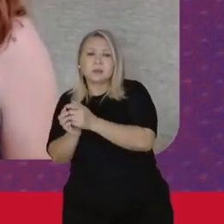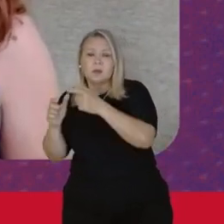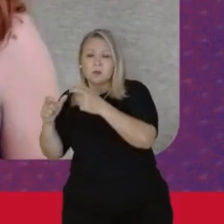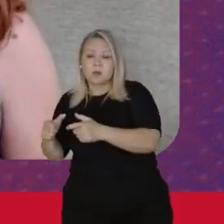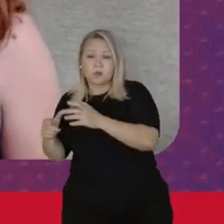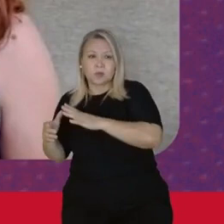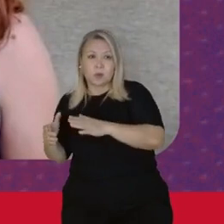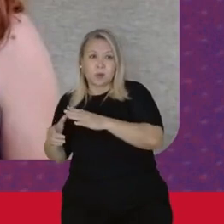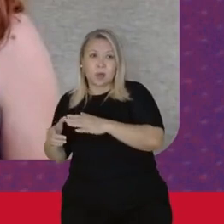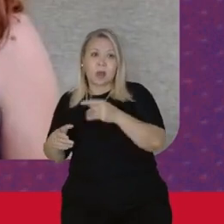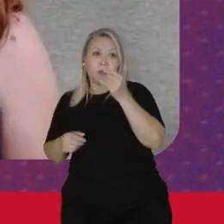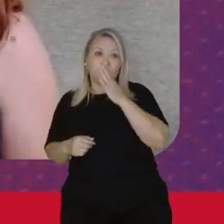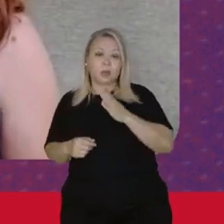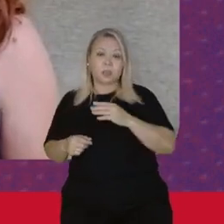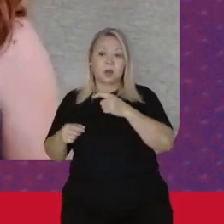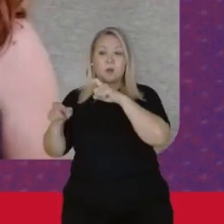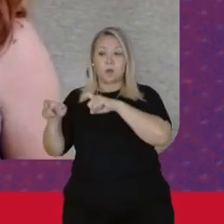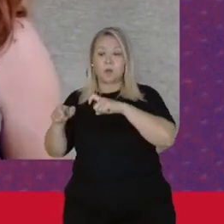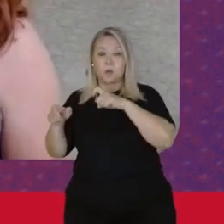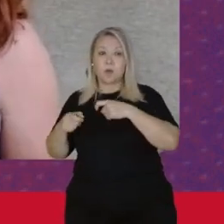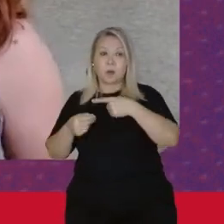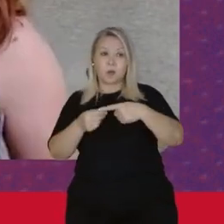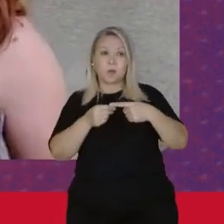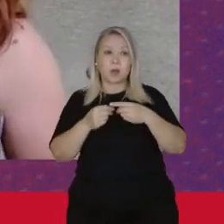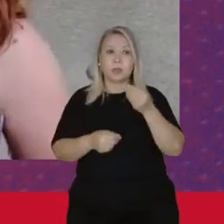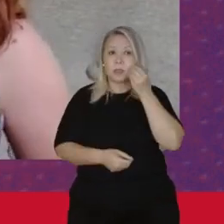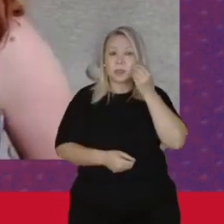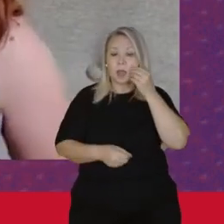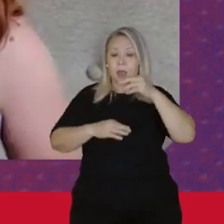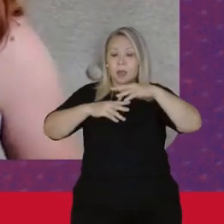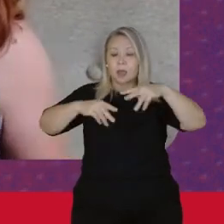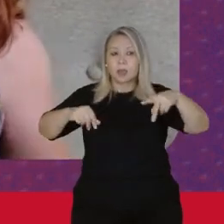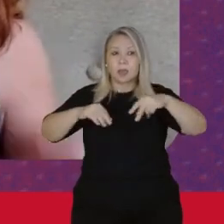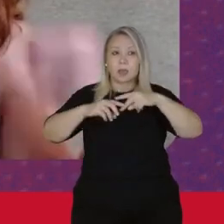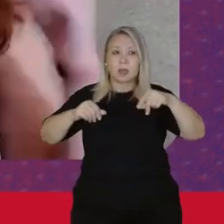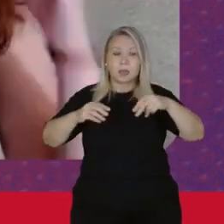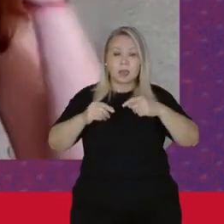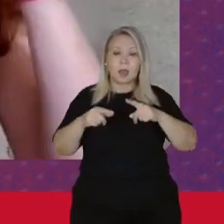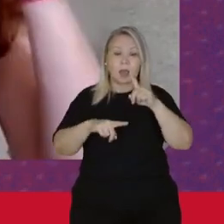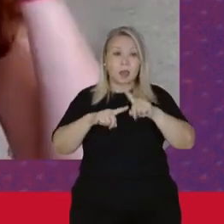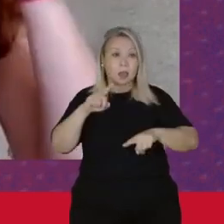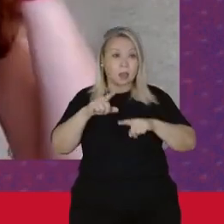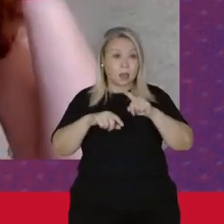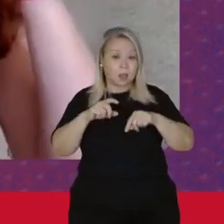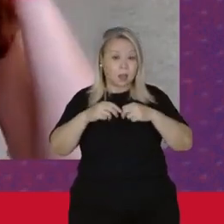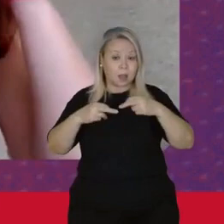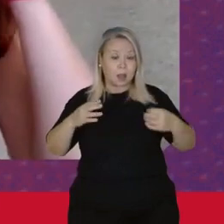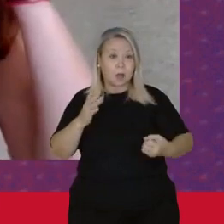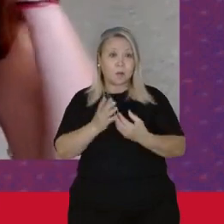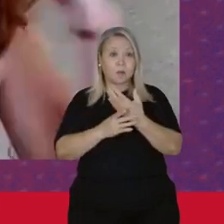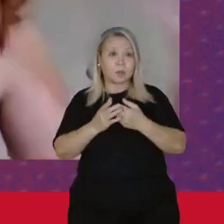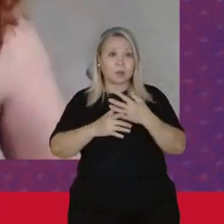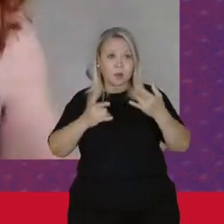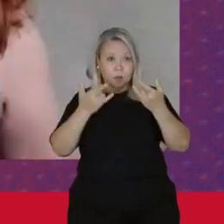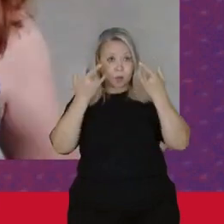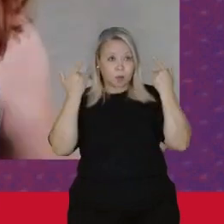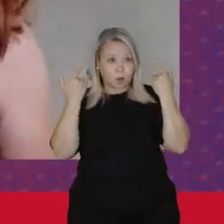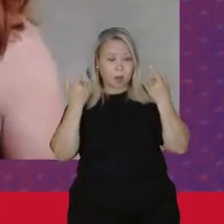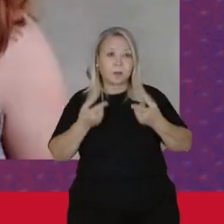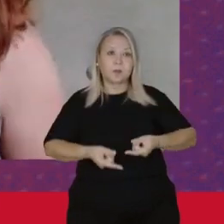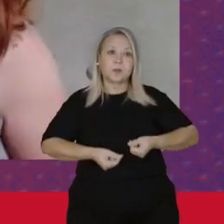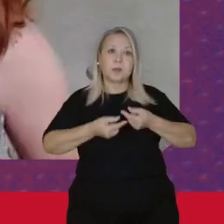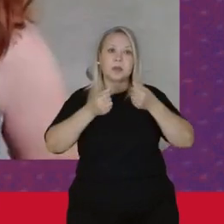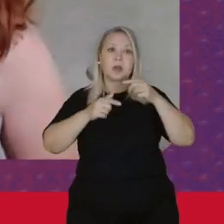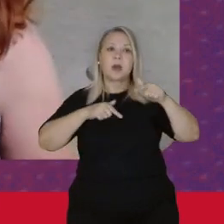urbana, e pensar, né, que a terra é um fator de produção, né, junto com o capital e o trabalho. A gente fala,